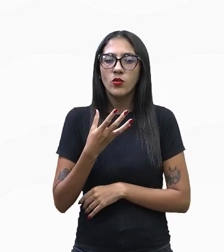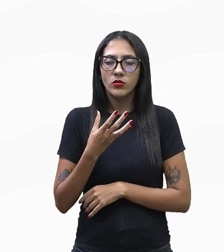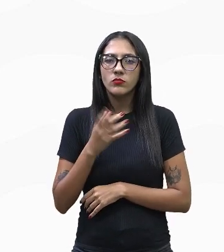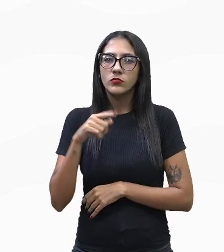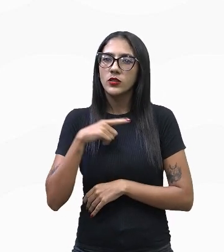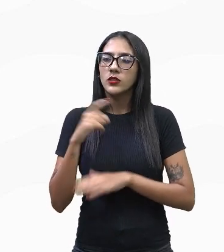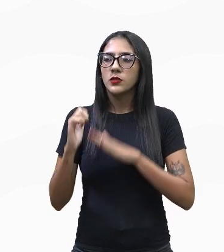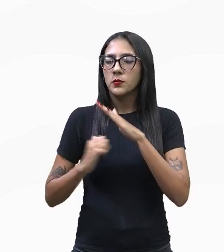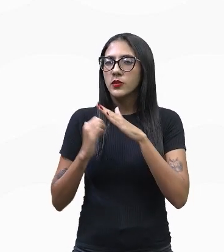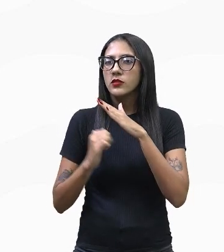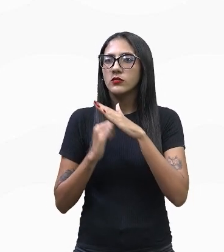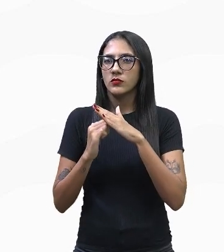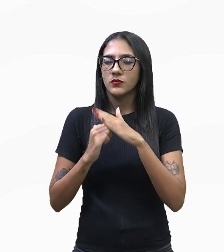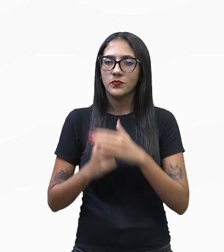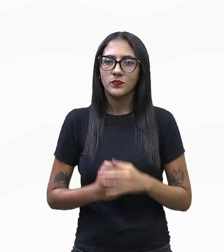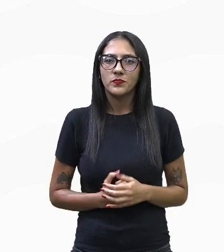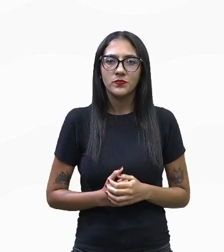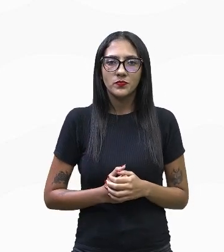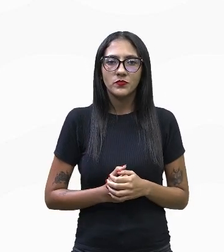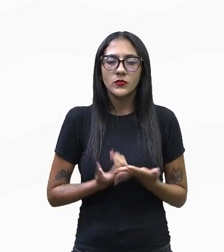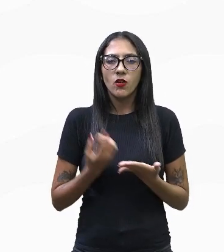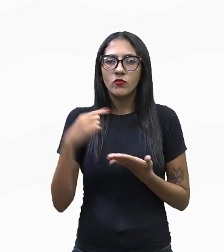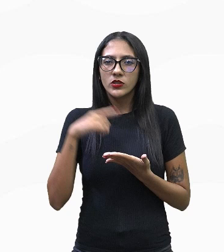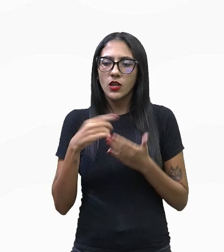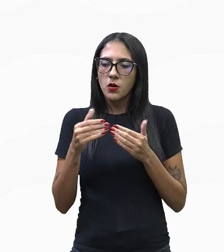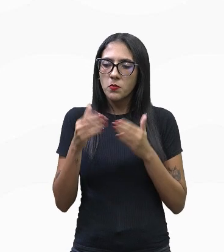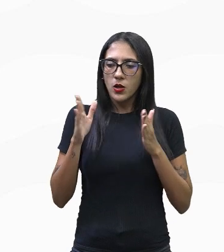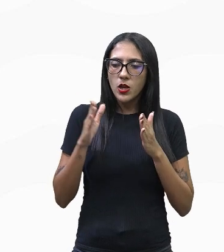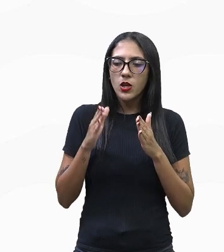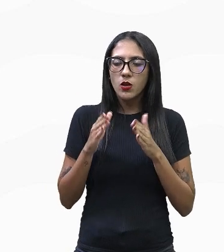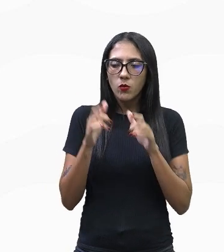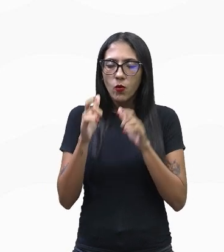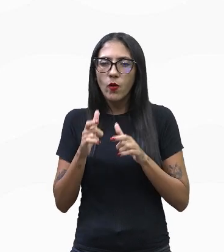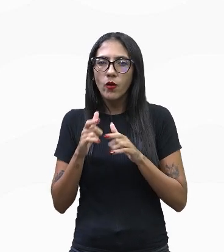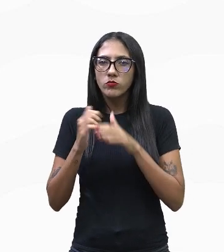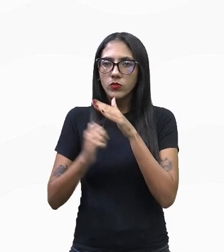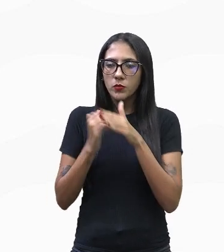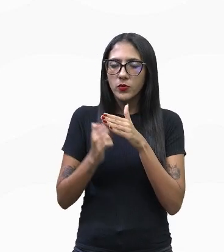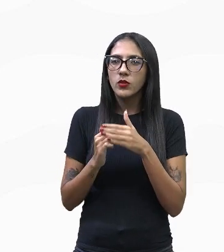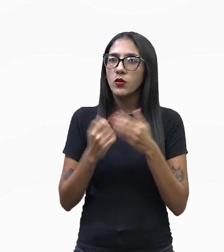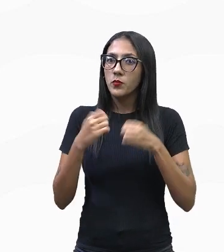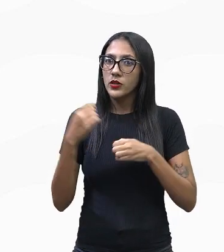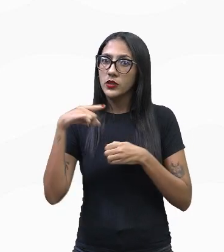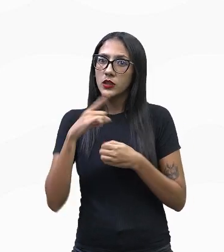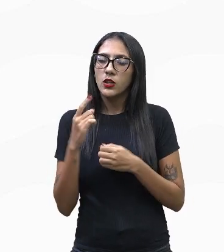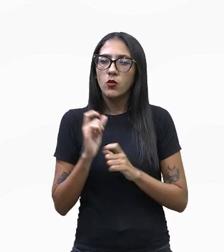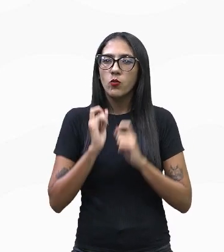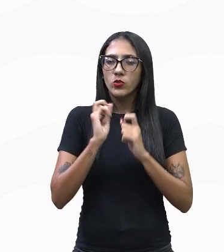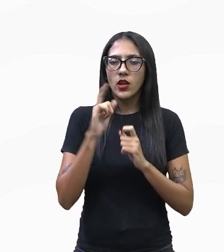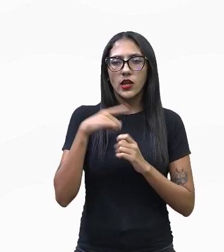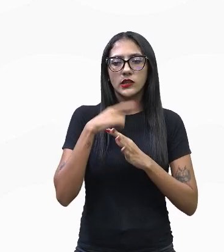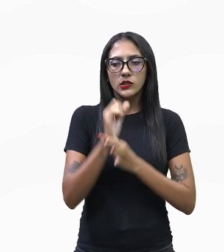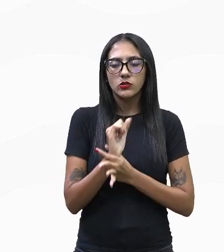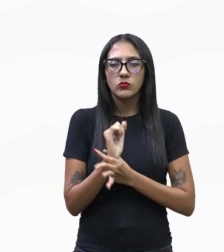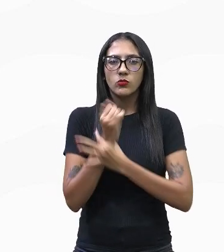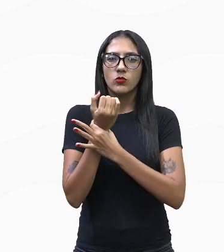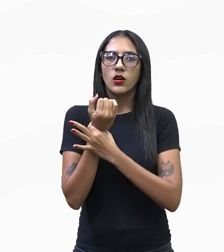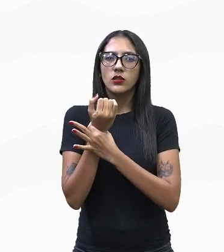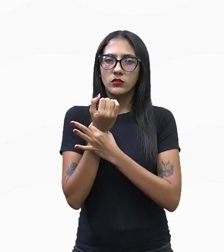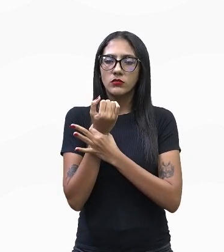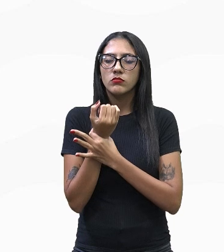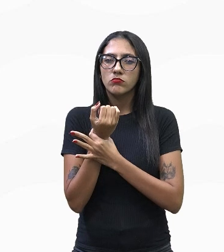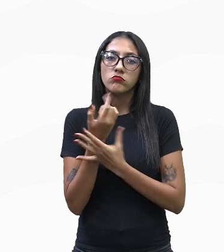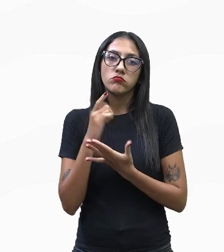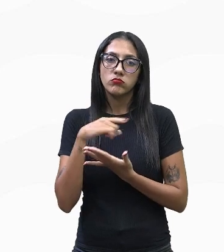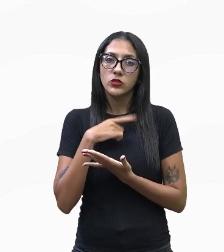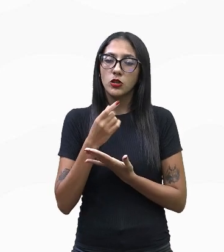sustentável do seu negócio. Então, você abriu um negócio, você investiu, você tem que estar munido de todos esses elementos para que o seu crescimento, né, seja